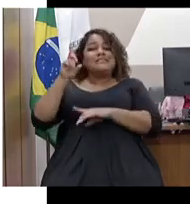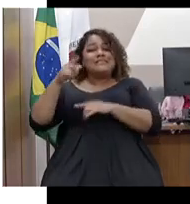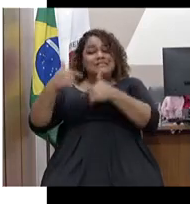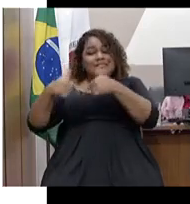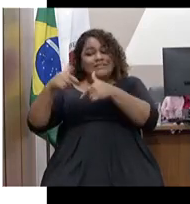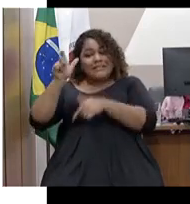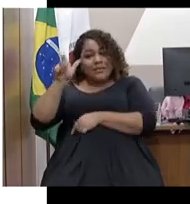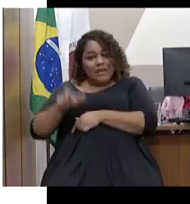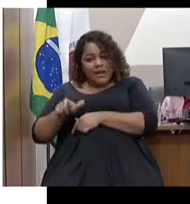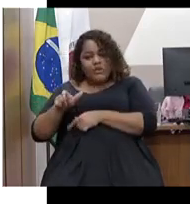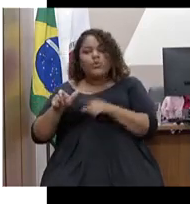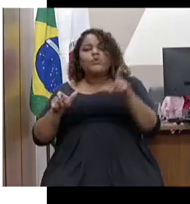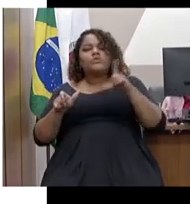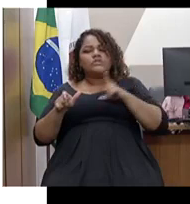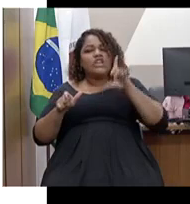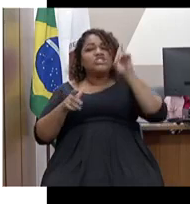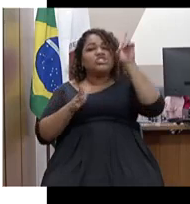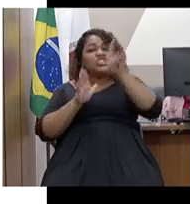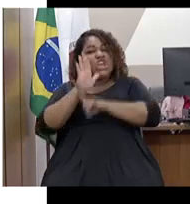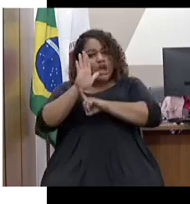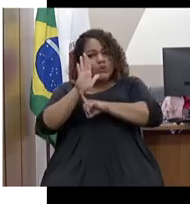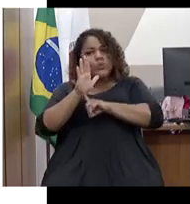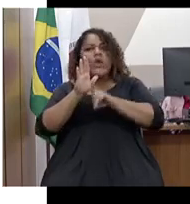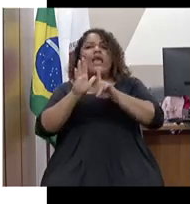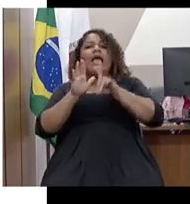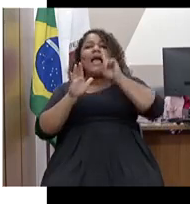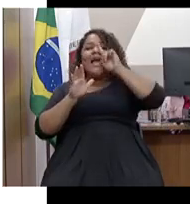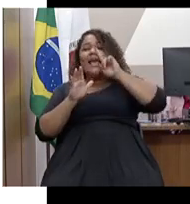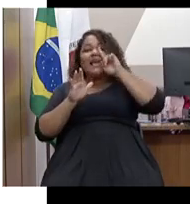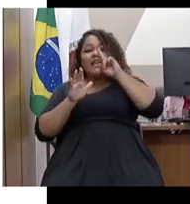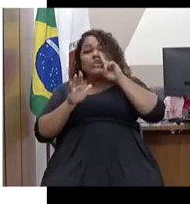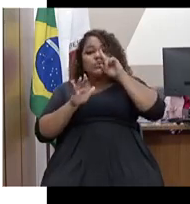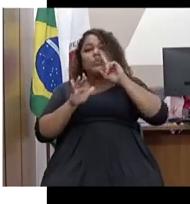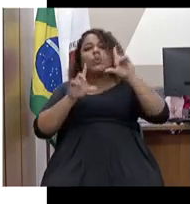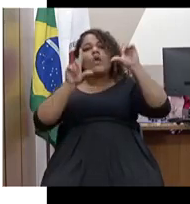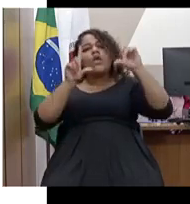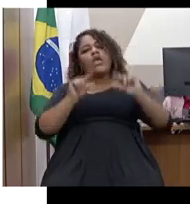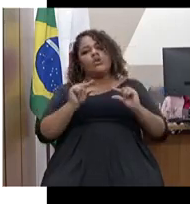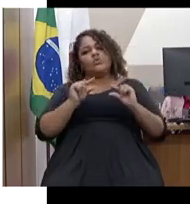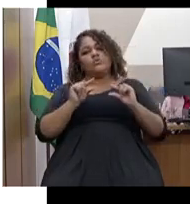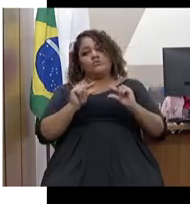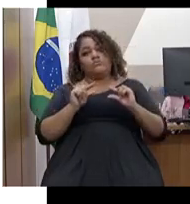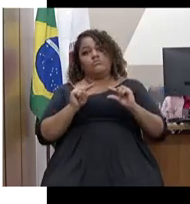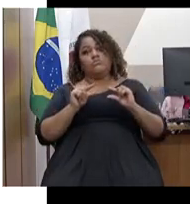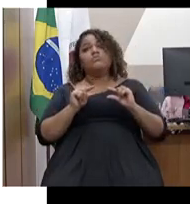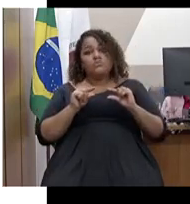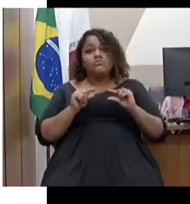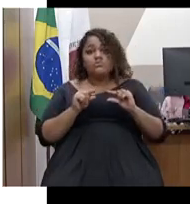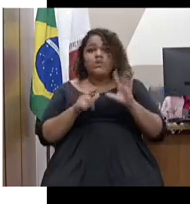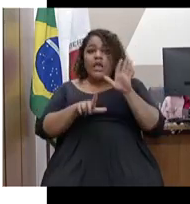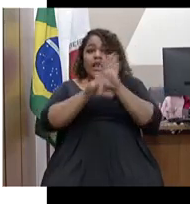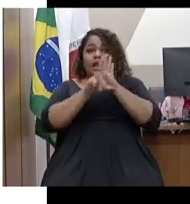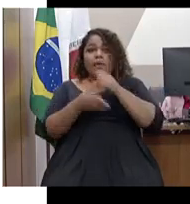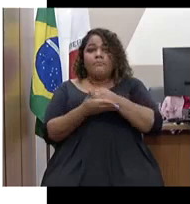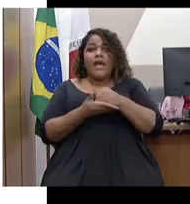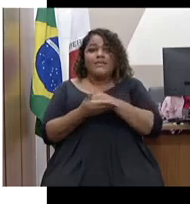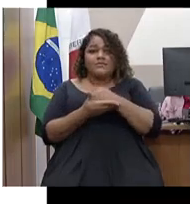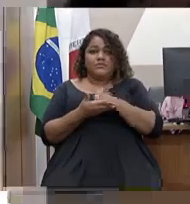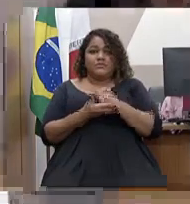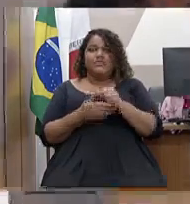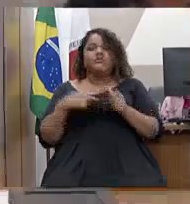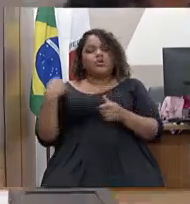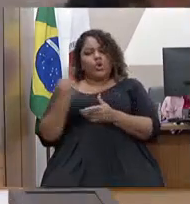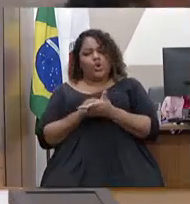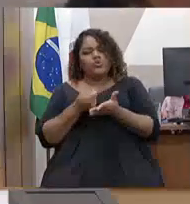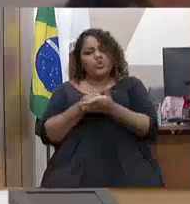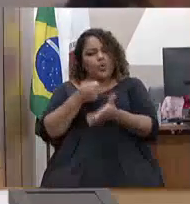Isso é uma lei básica então a gente pode cobrar esse direito né de todo mundo por exemplo no meu caso eu trabalho por